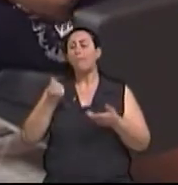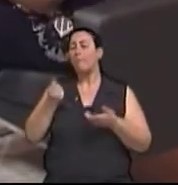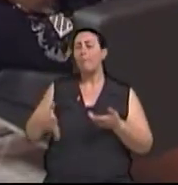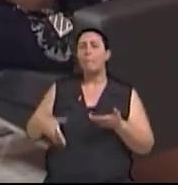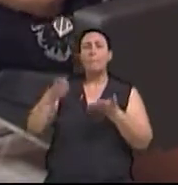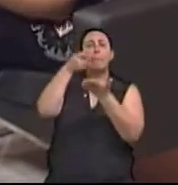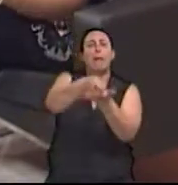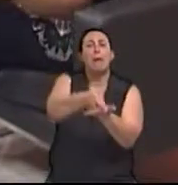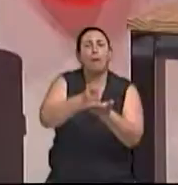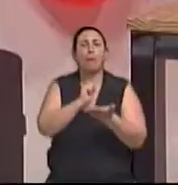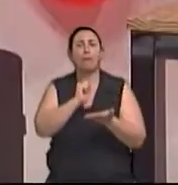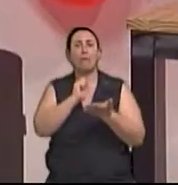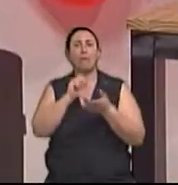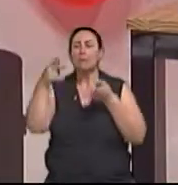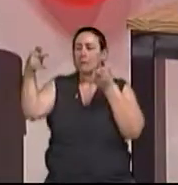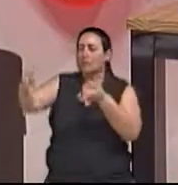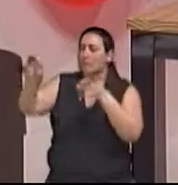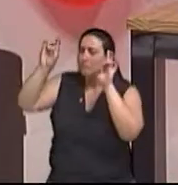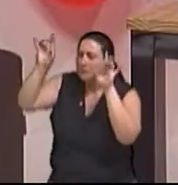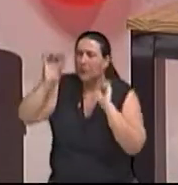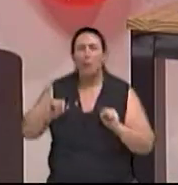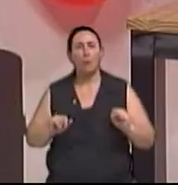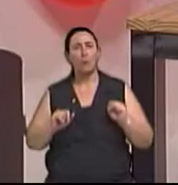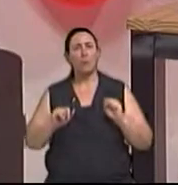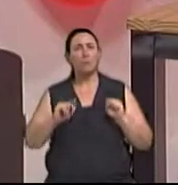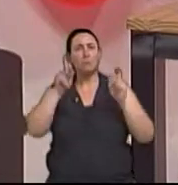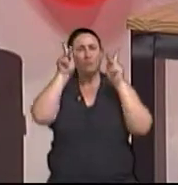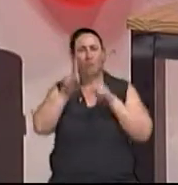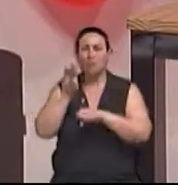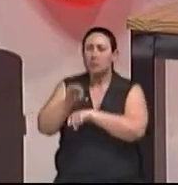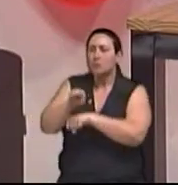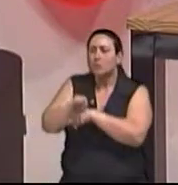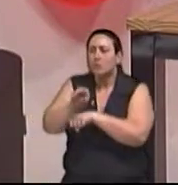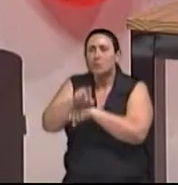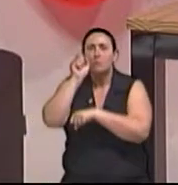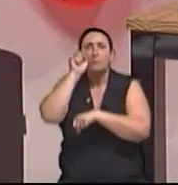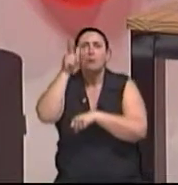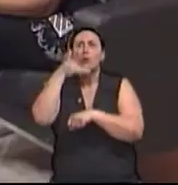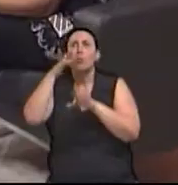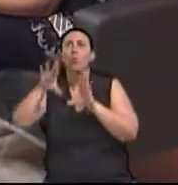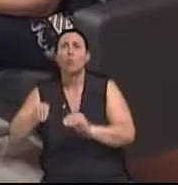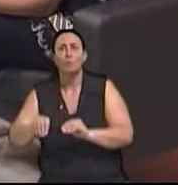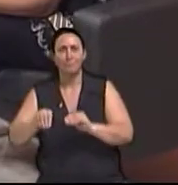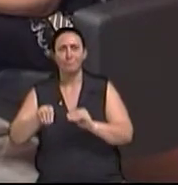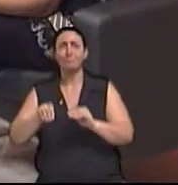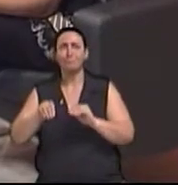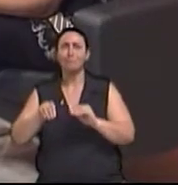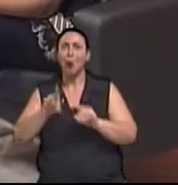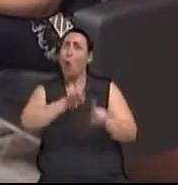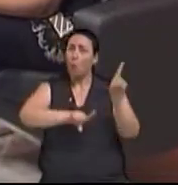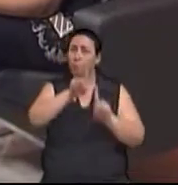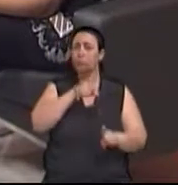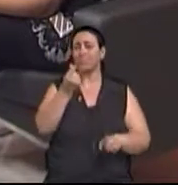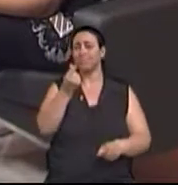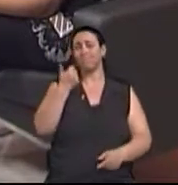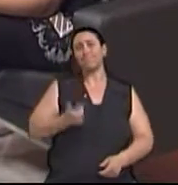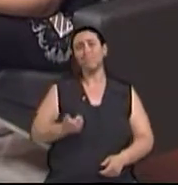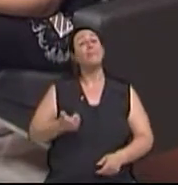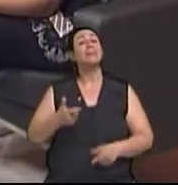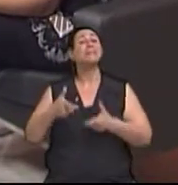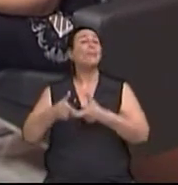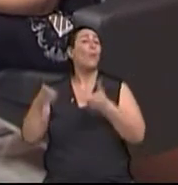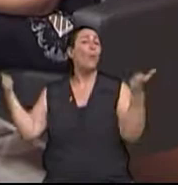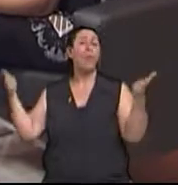botar cama especial botar uma pessoa dia e noite tem alguém que tem alguns que conseguem isso mas a maioria não consegue